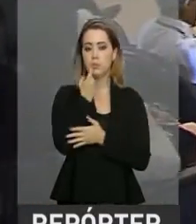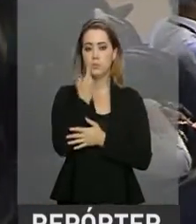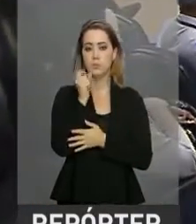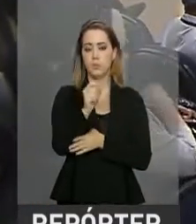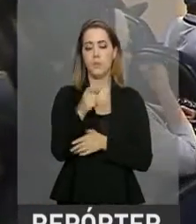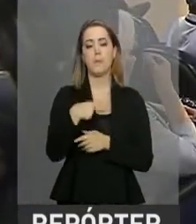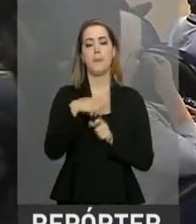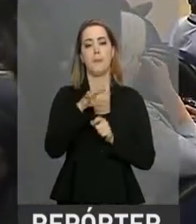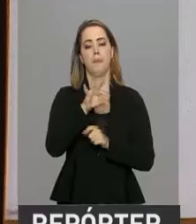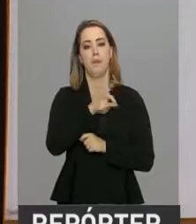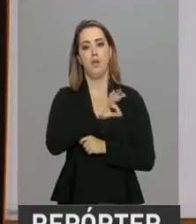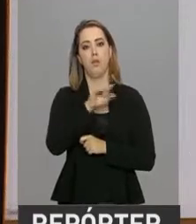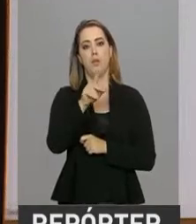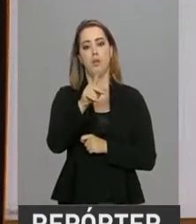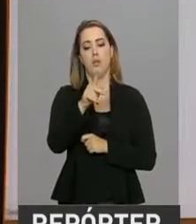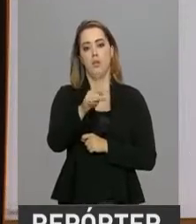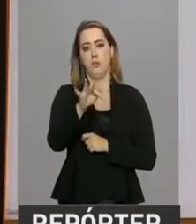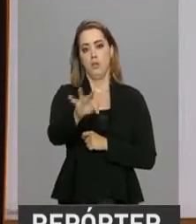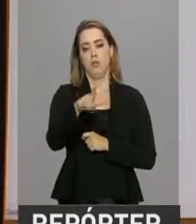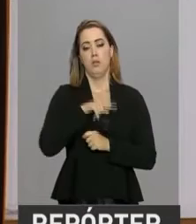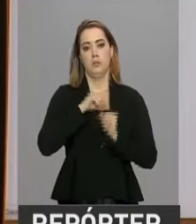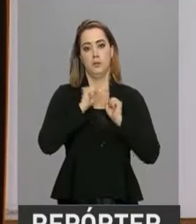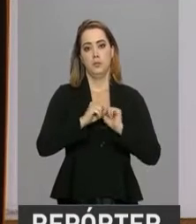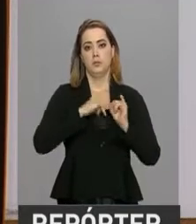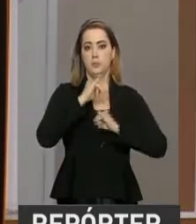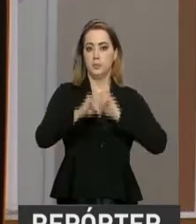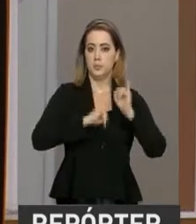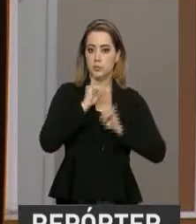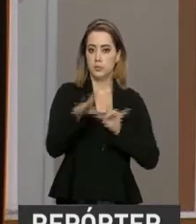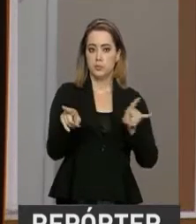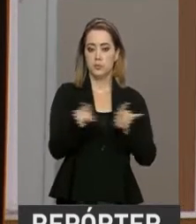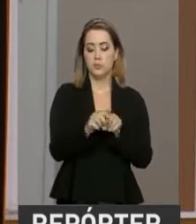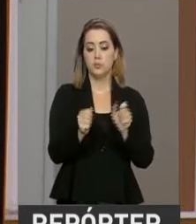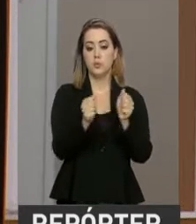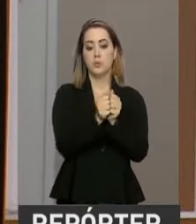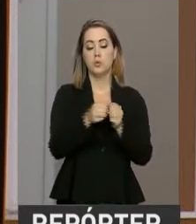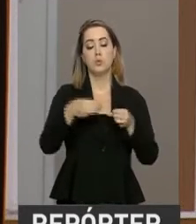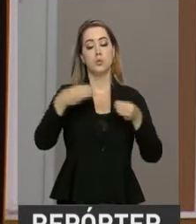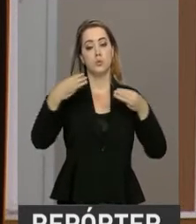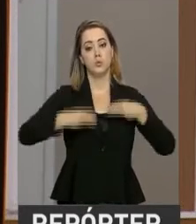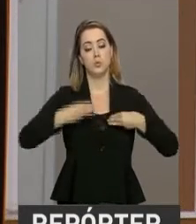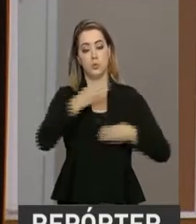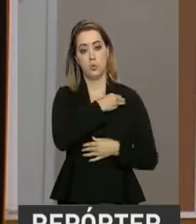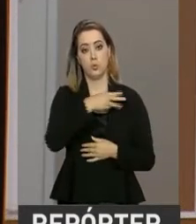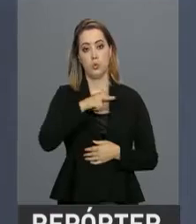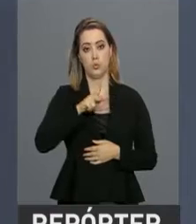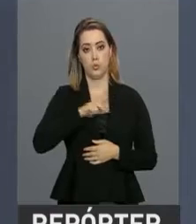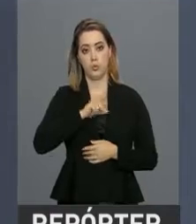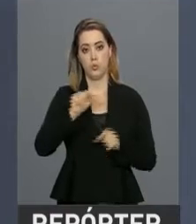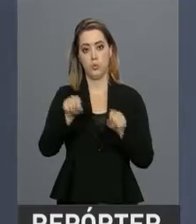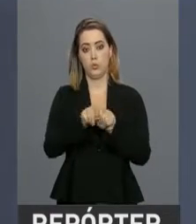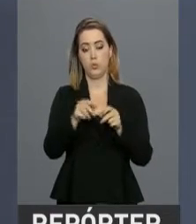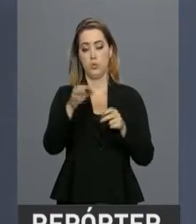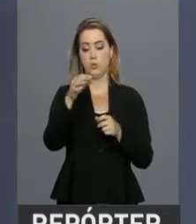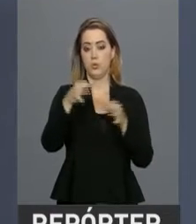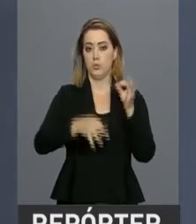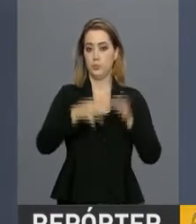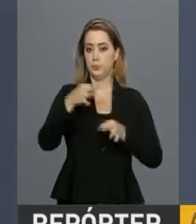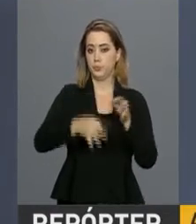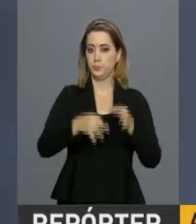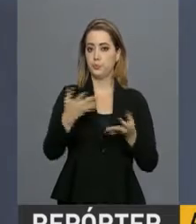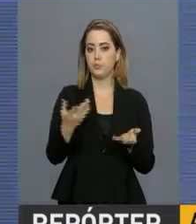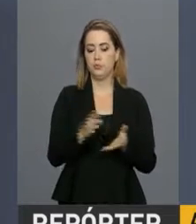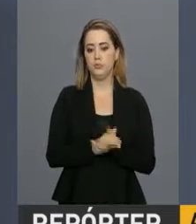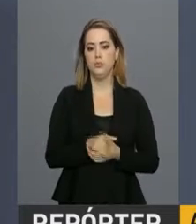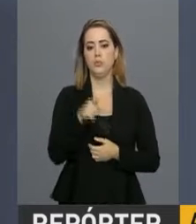poder compartilhar informações em tempo real com o Ministério Público Federal e o Poder Judiciário. Além da rapidez,